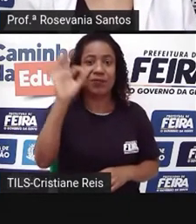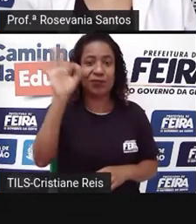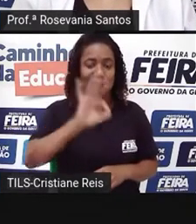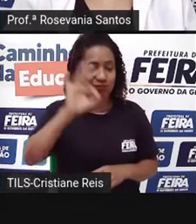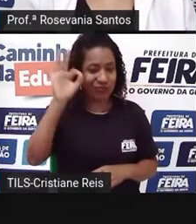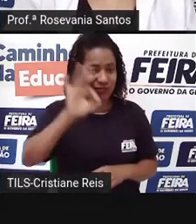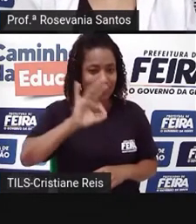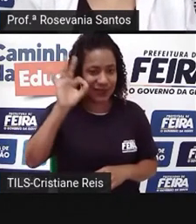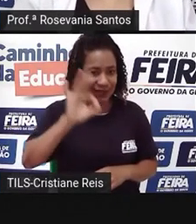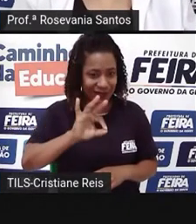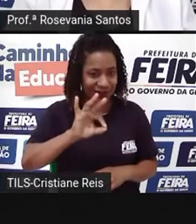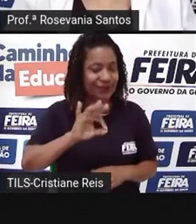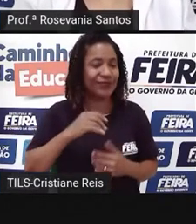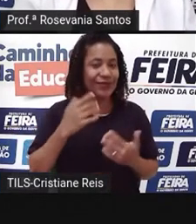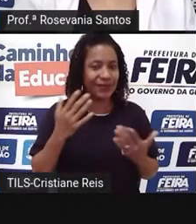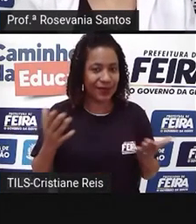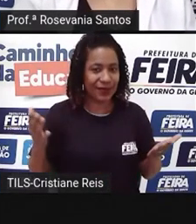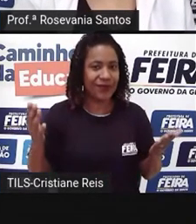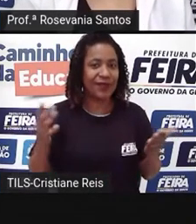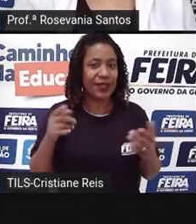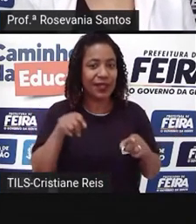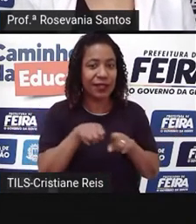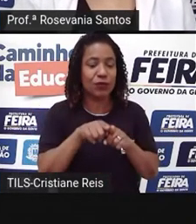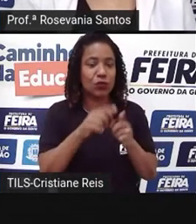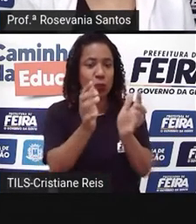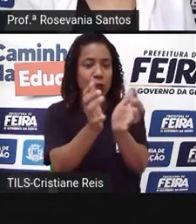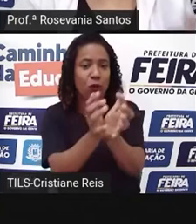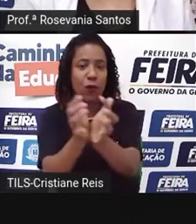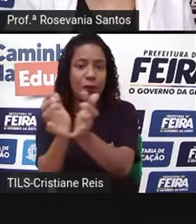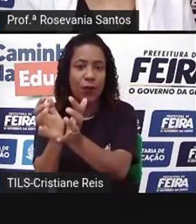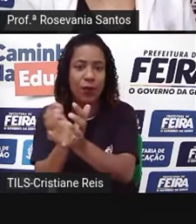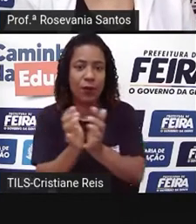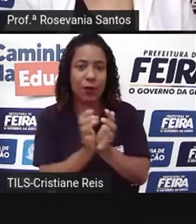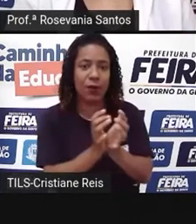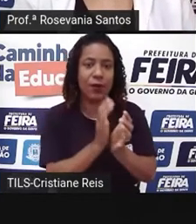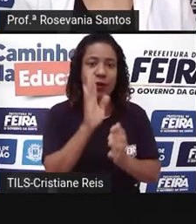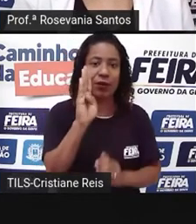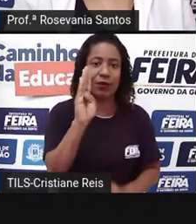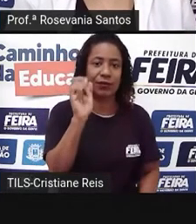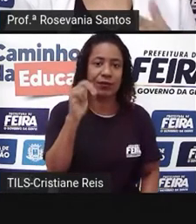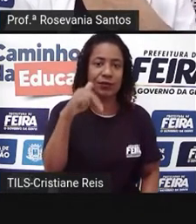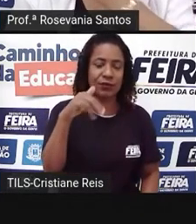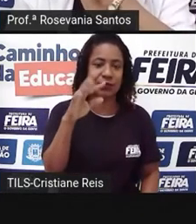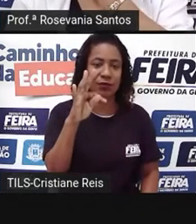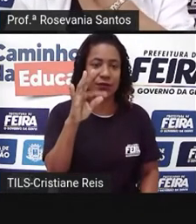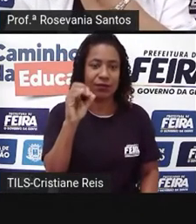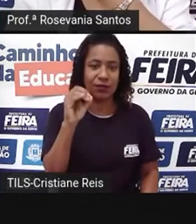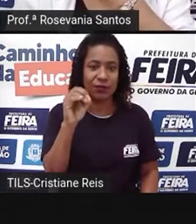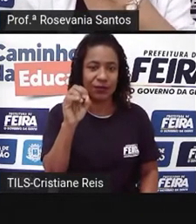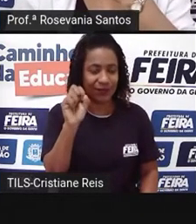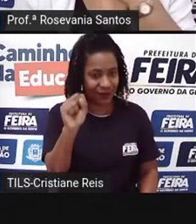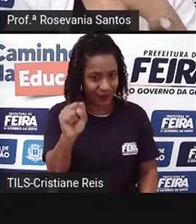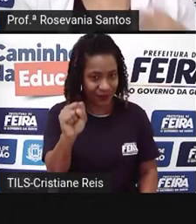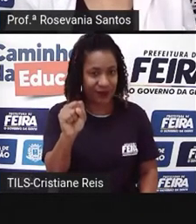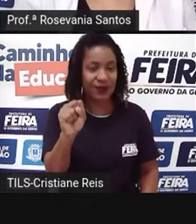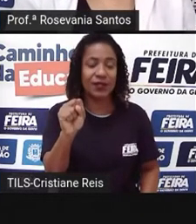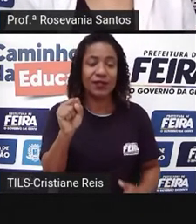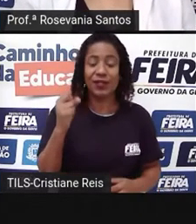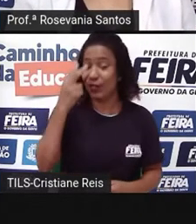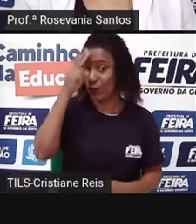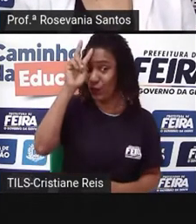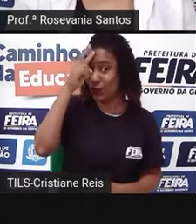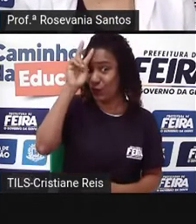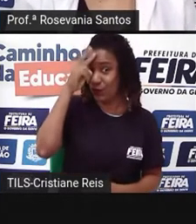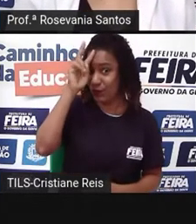étnica. A gente tem os bantos, né, os sudaneses. Os bantos, para a gente, tem uma importância, né, grande também, né, na nossa história, né, os